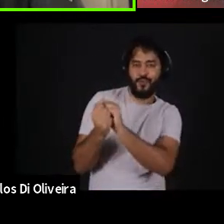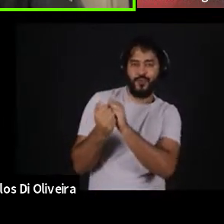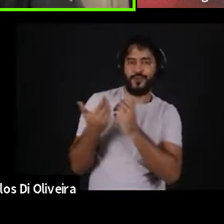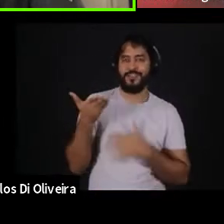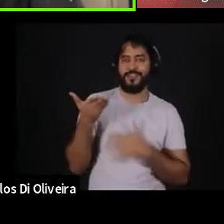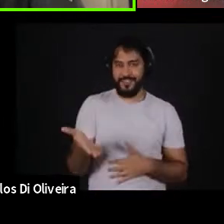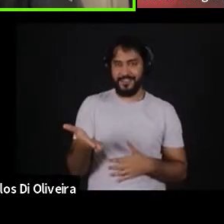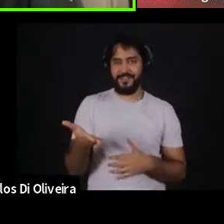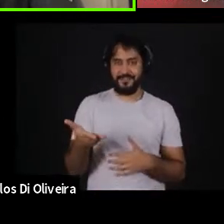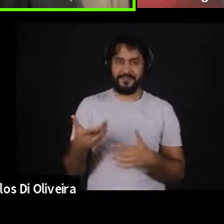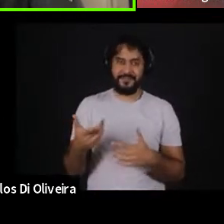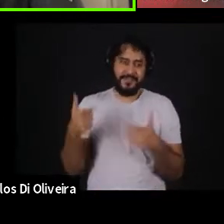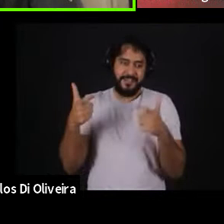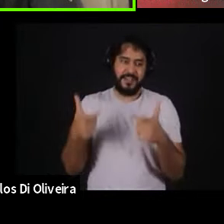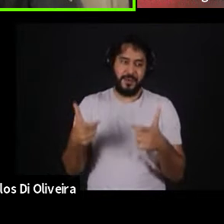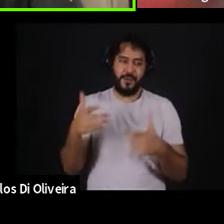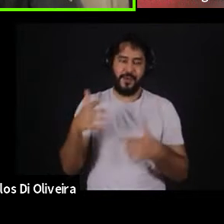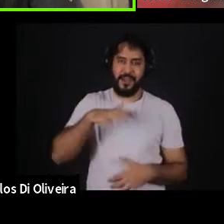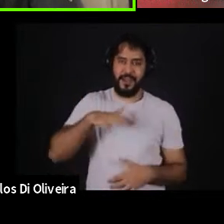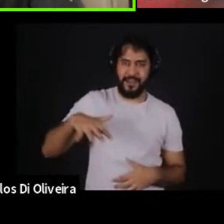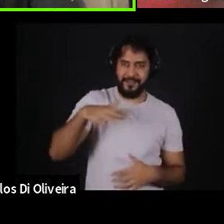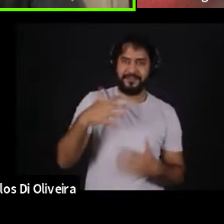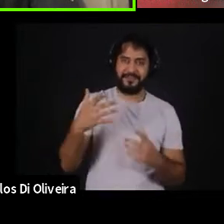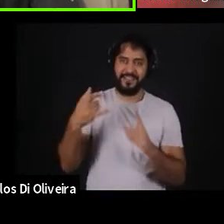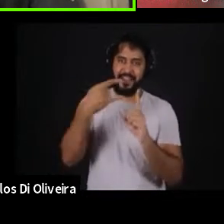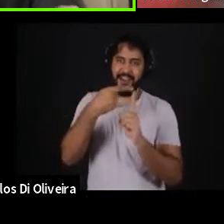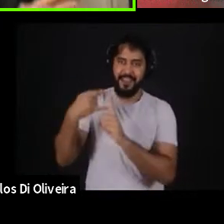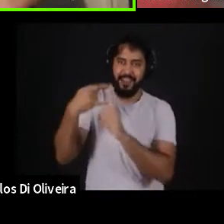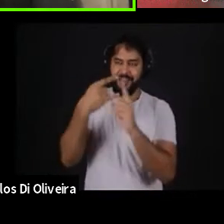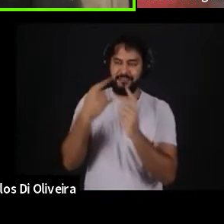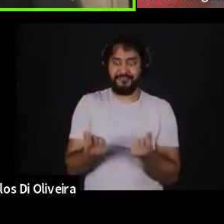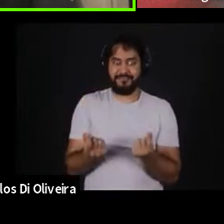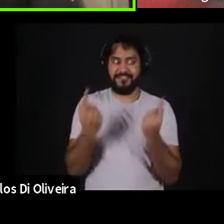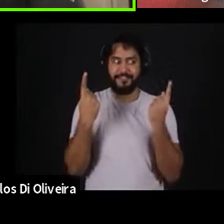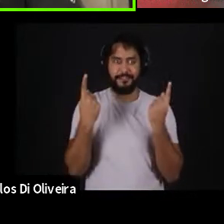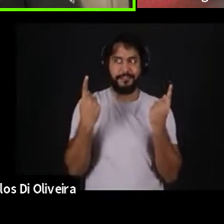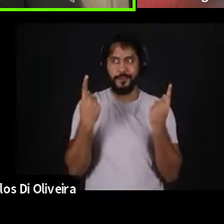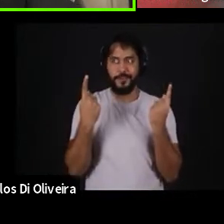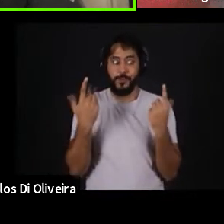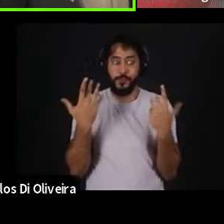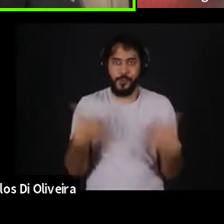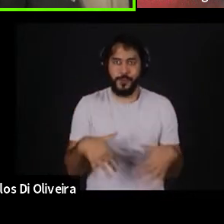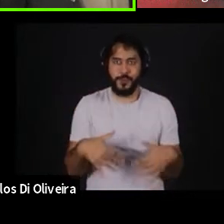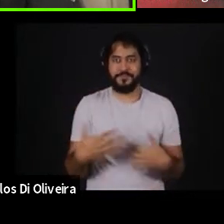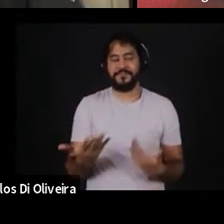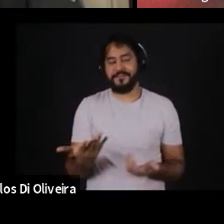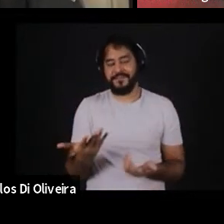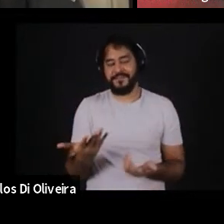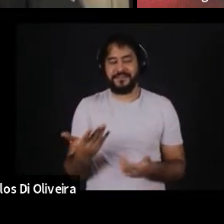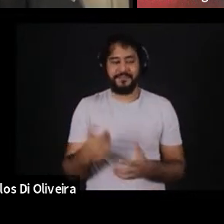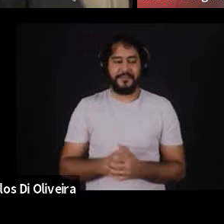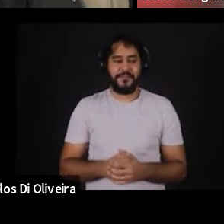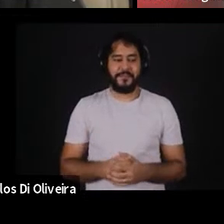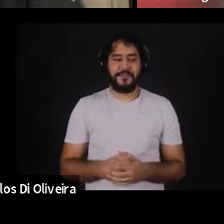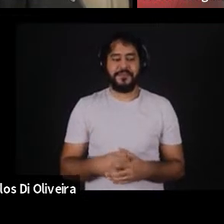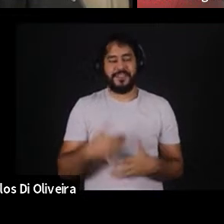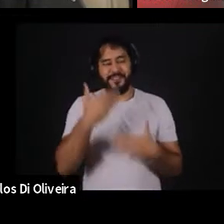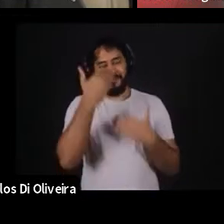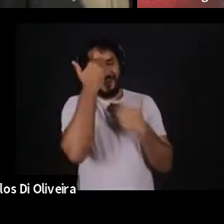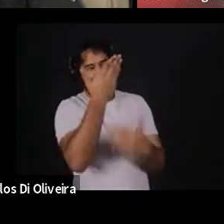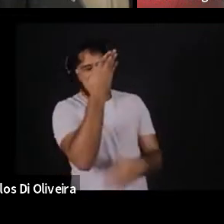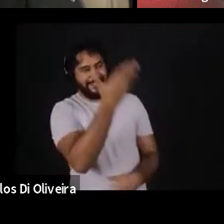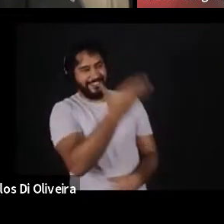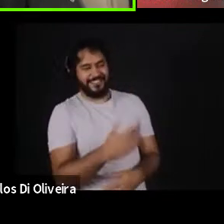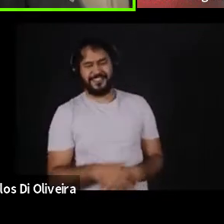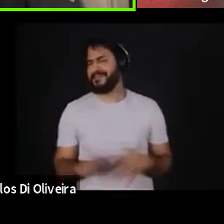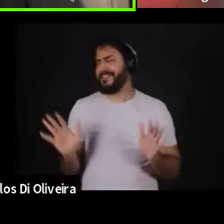nesse lugar estranho, que é a sala de Zoom. Mas aí, Wallace, Obrigado, você. nossa, que